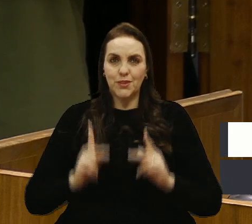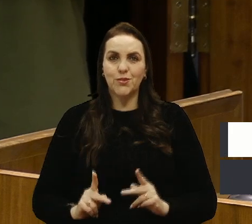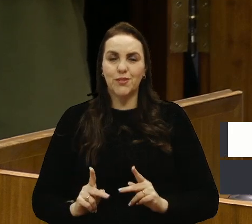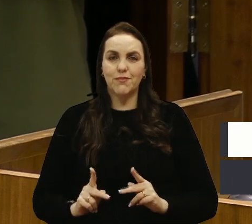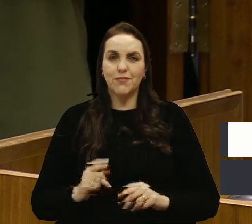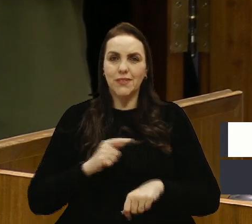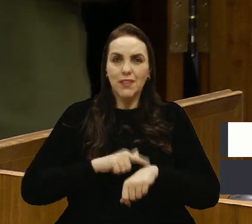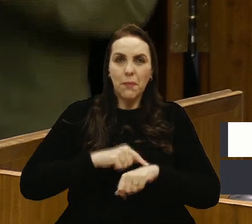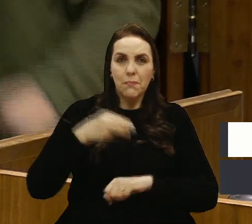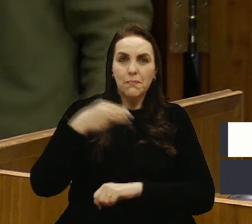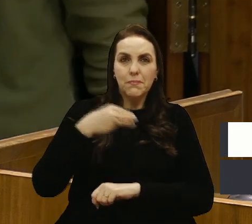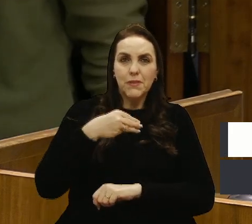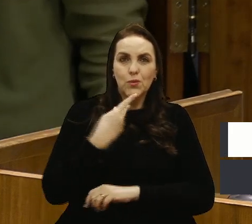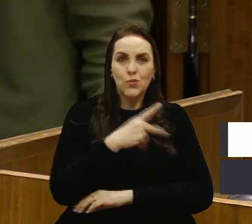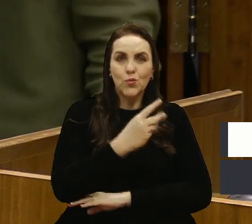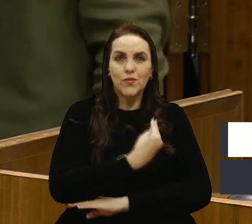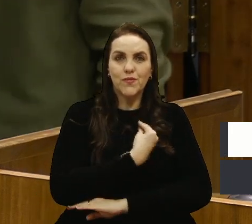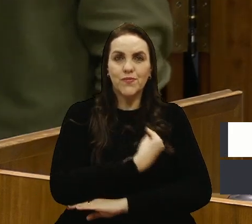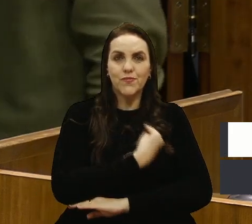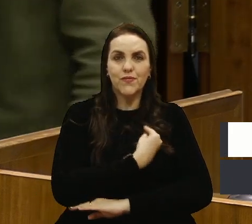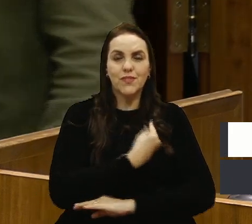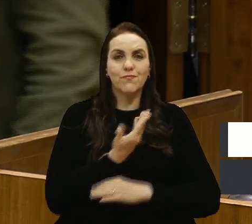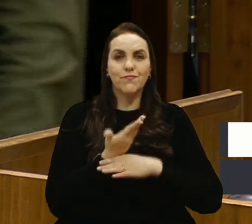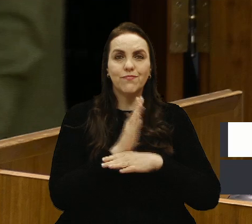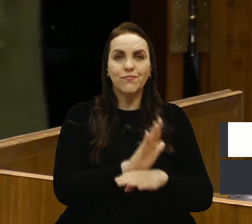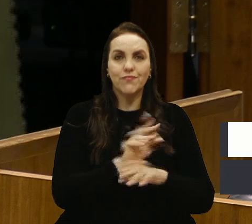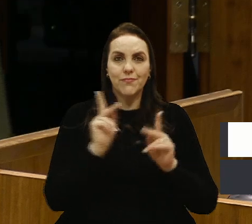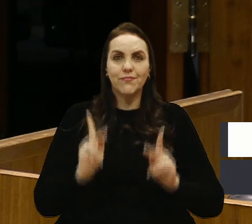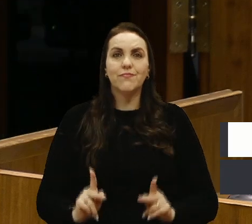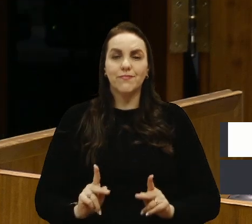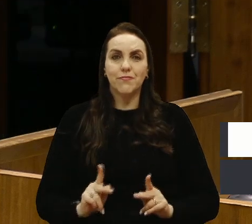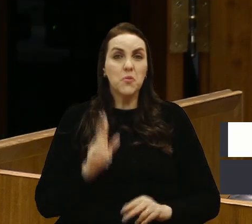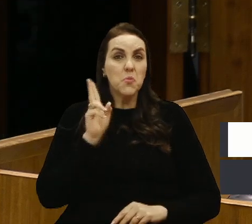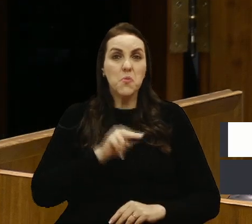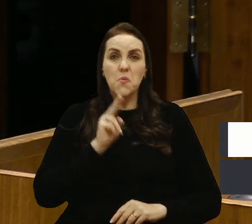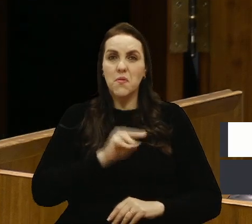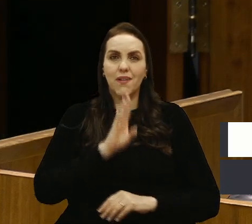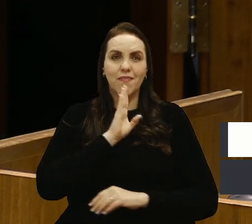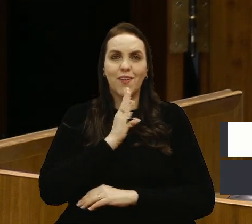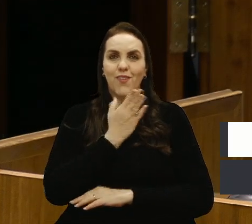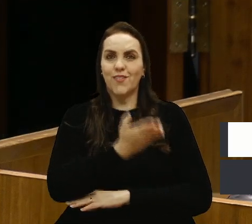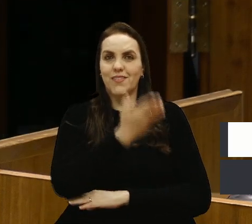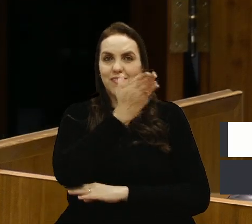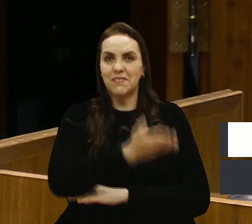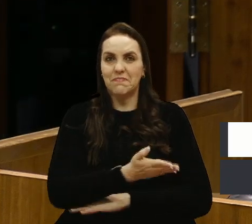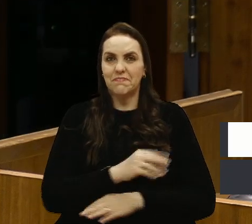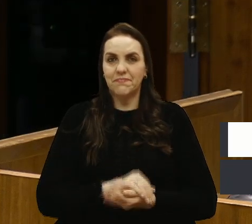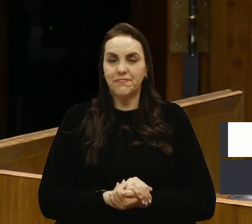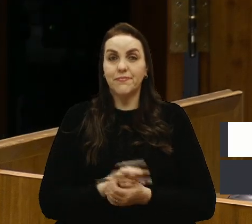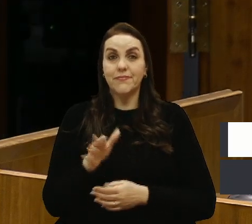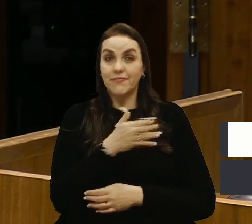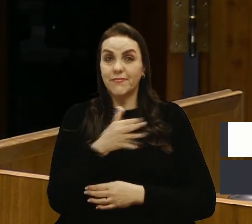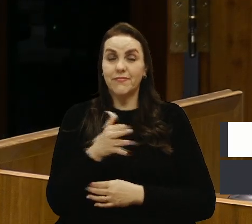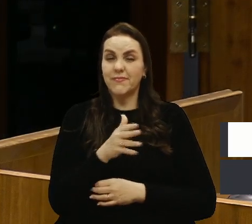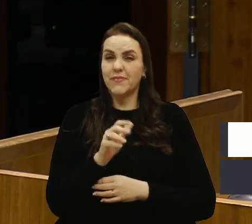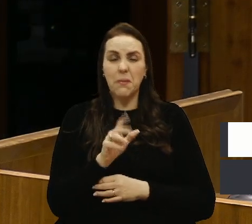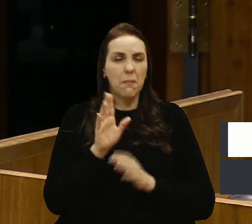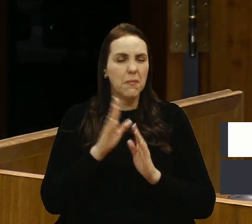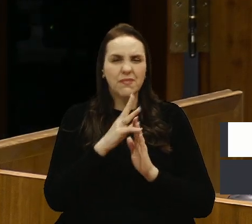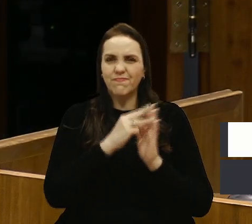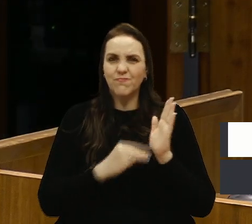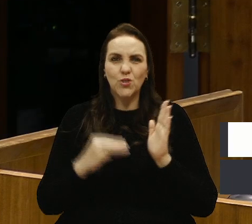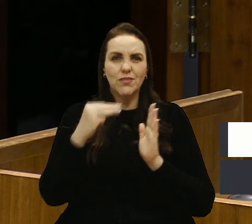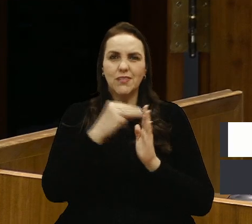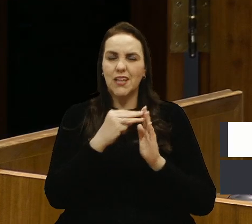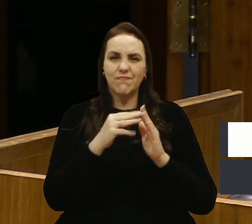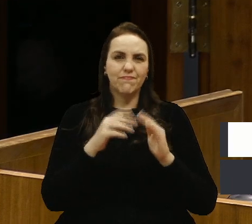alguns minutos da sua vida para ajudar uma pessoa que provavelmente nunca conhecerá. Talvez esse seja um dos maiores exemplos de altruísmo